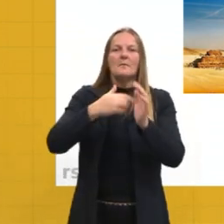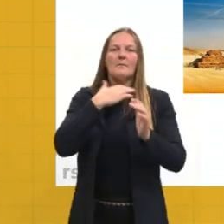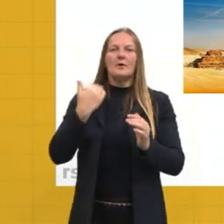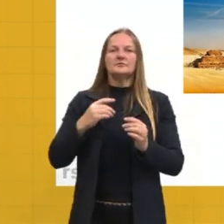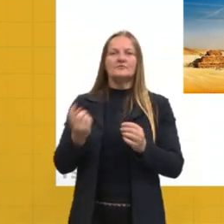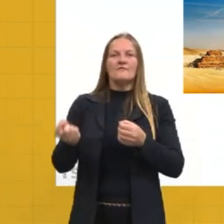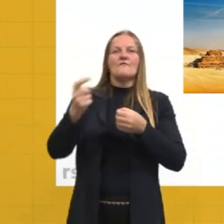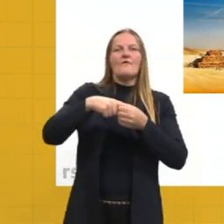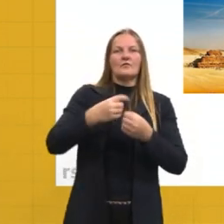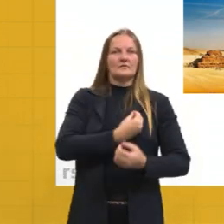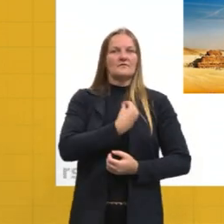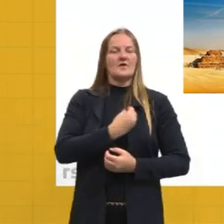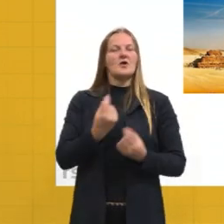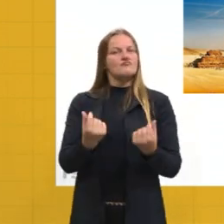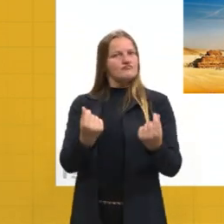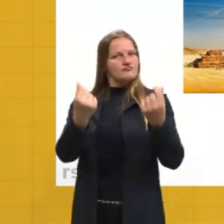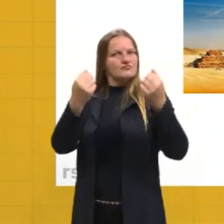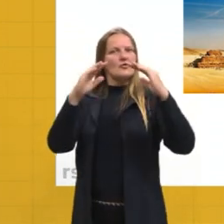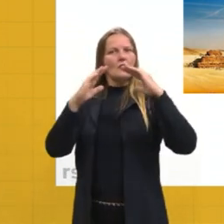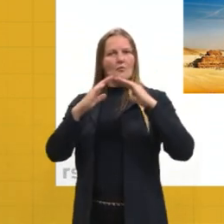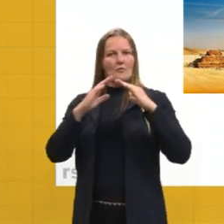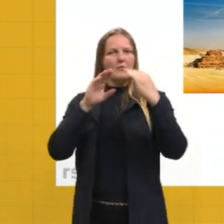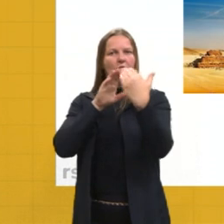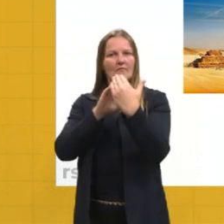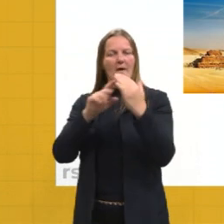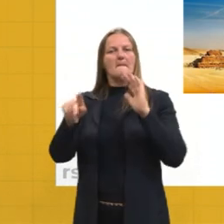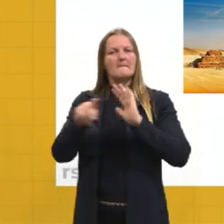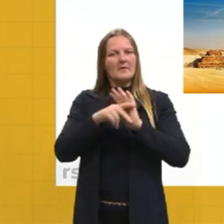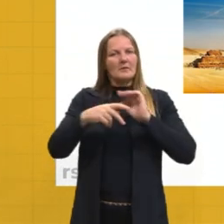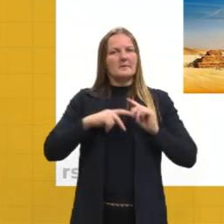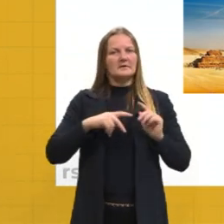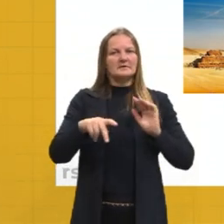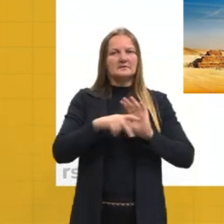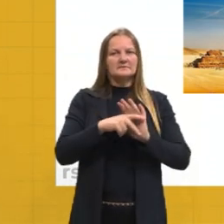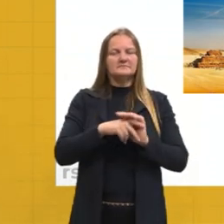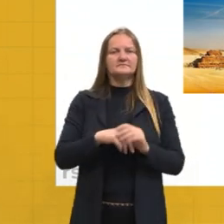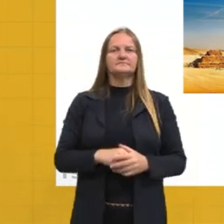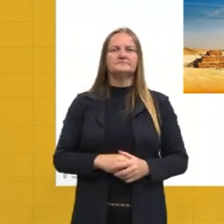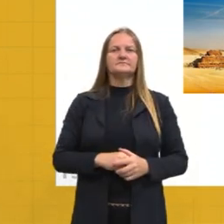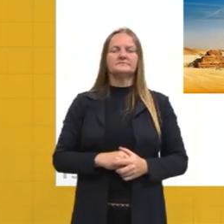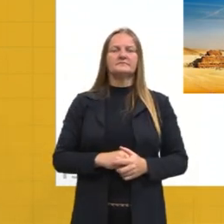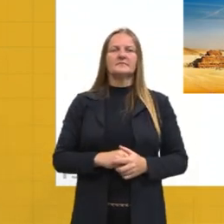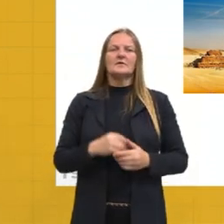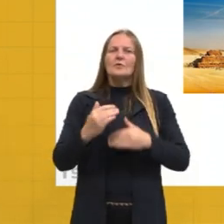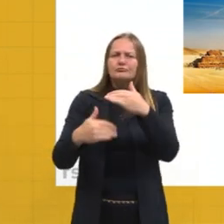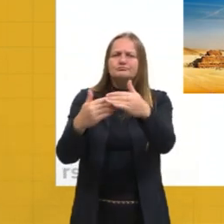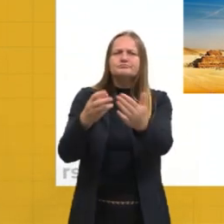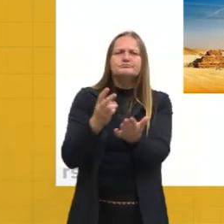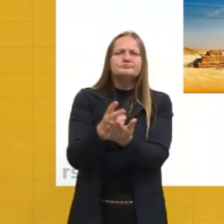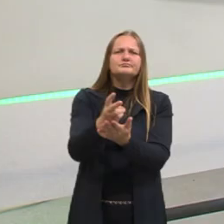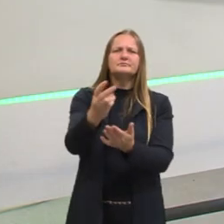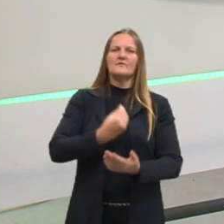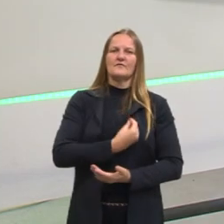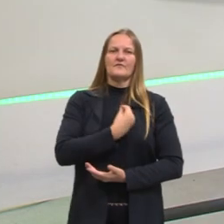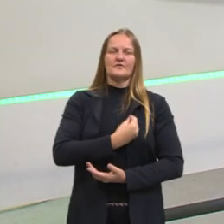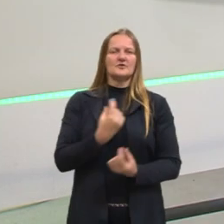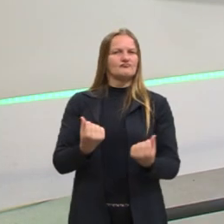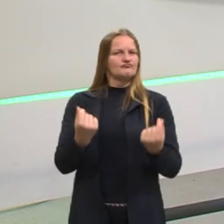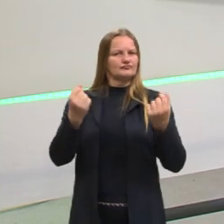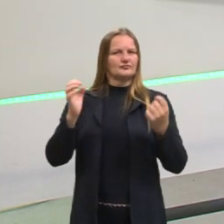ele então vai ter essa pirâmide nar esse monumento para si contendo todas as